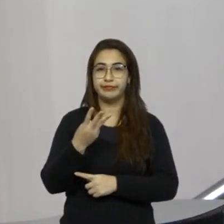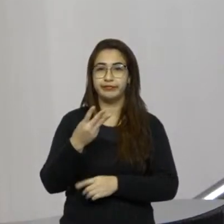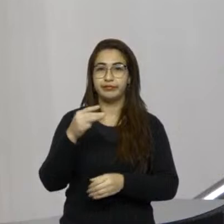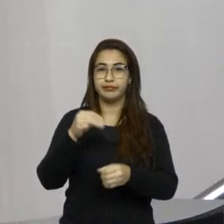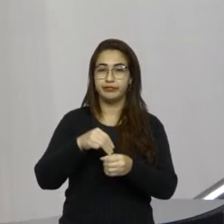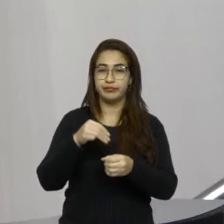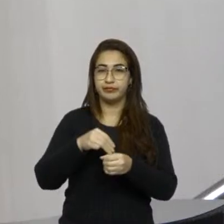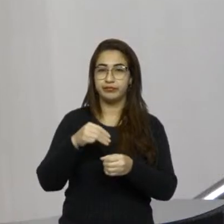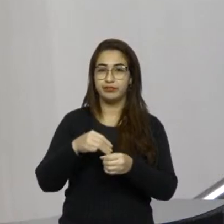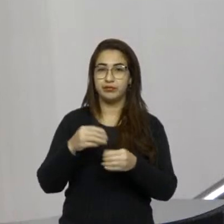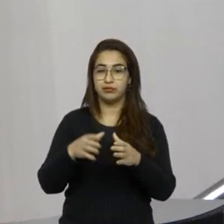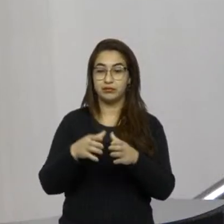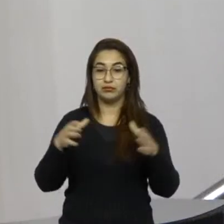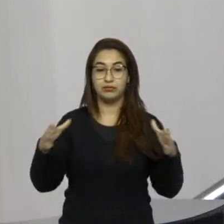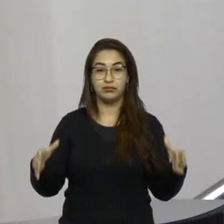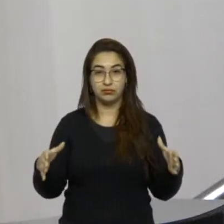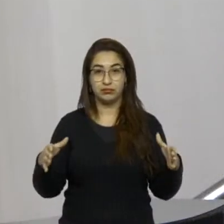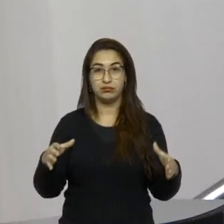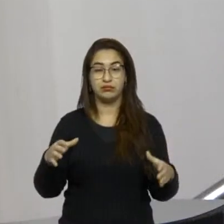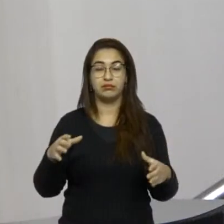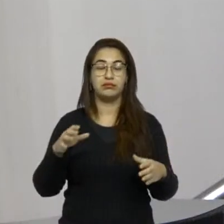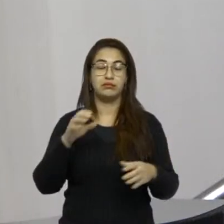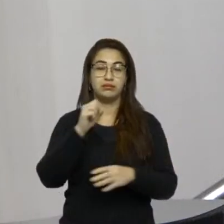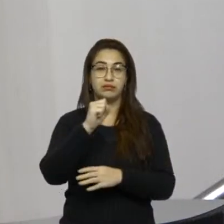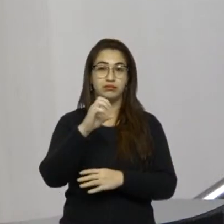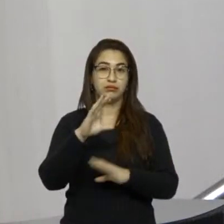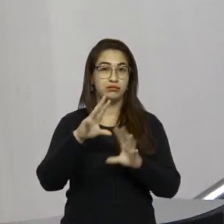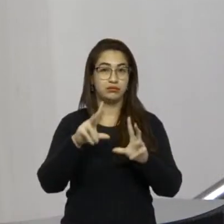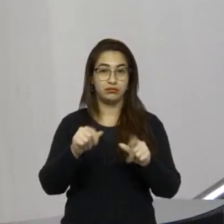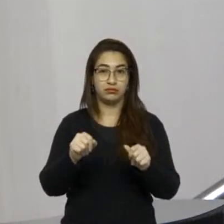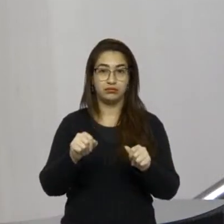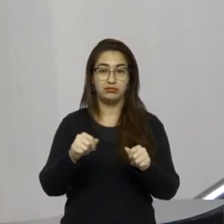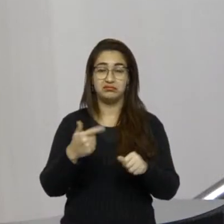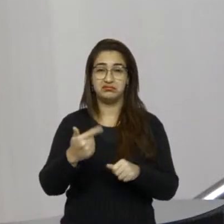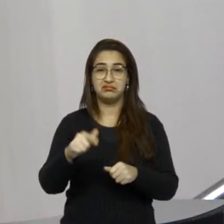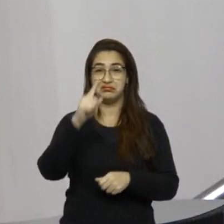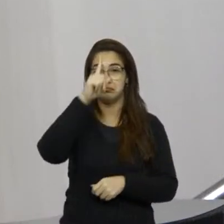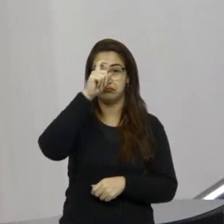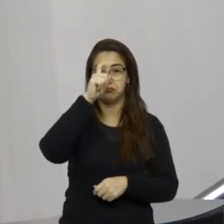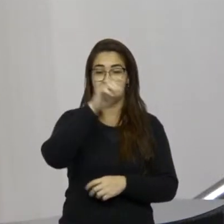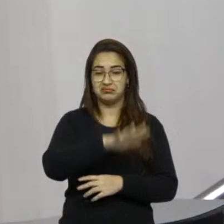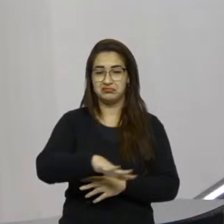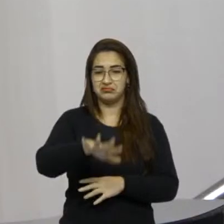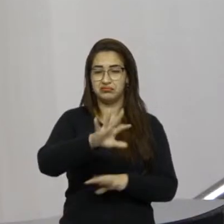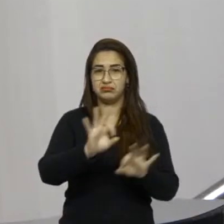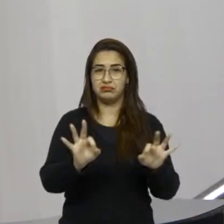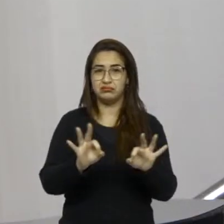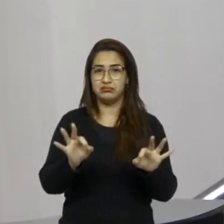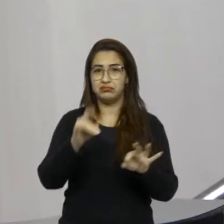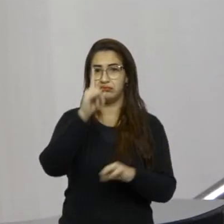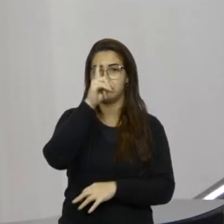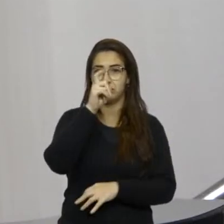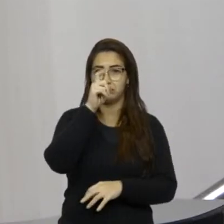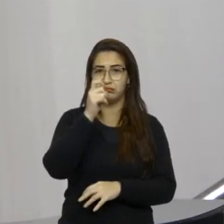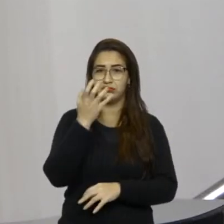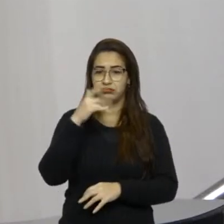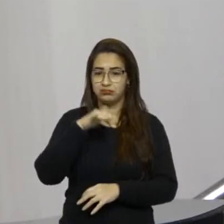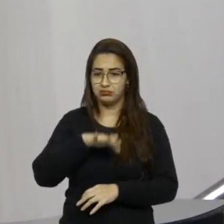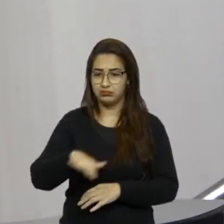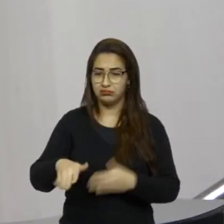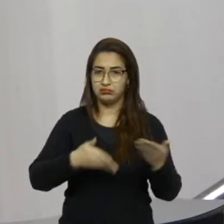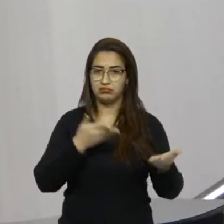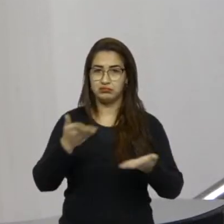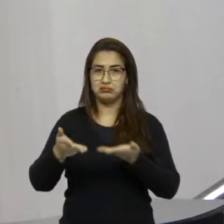própria, mas de toda a região. E não temos um hospital regional, não temos um hospital infantil, não temos a atenção que se faz necessária por